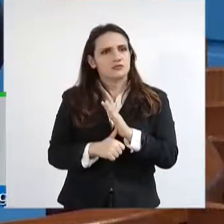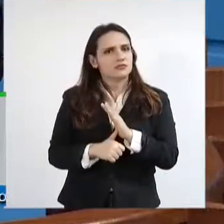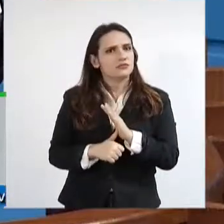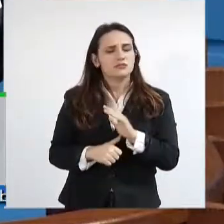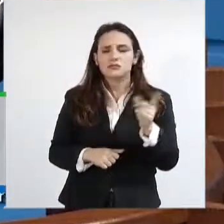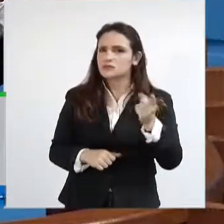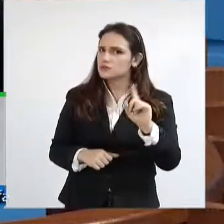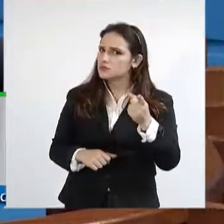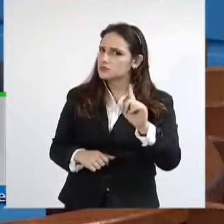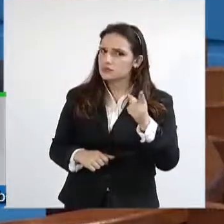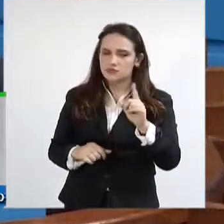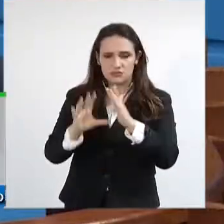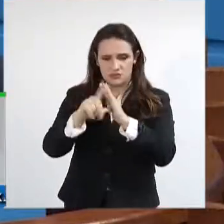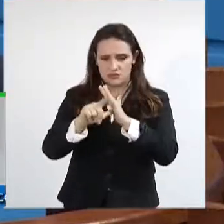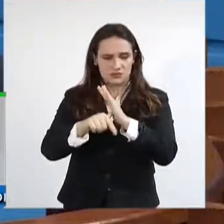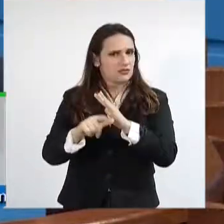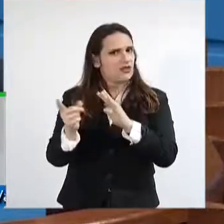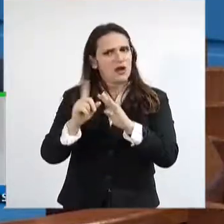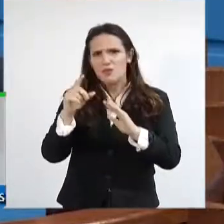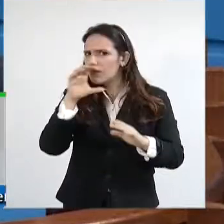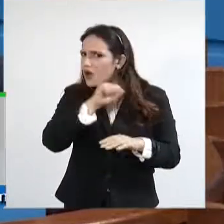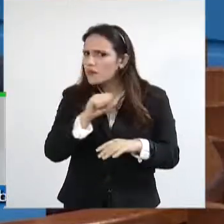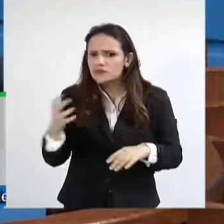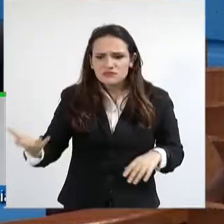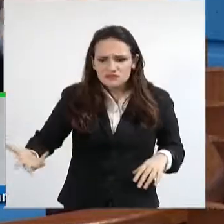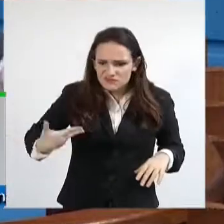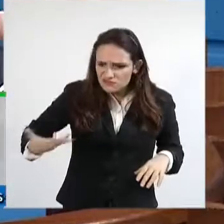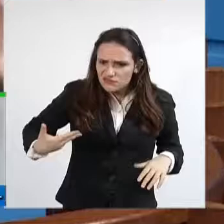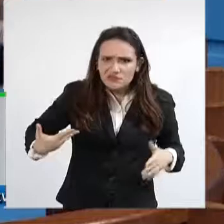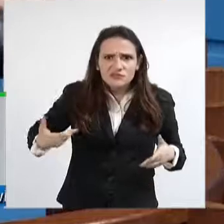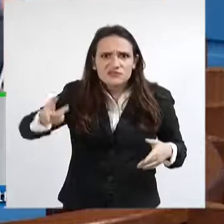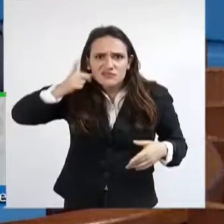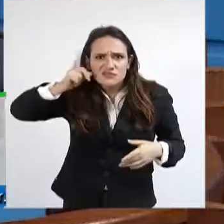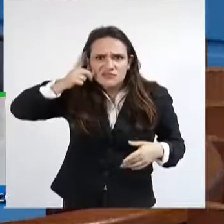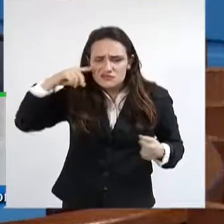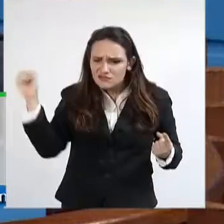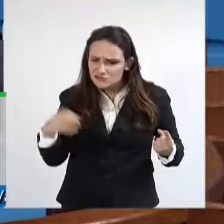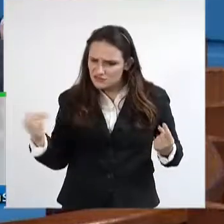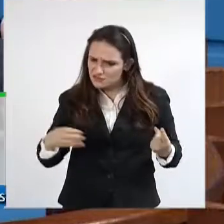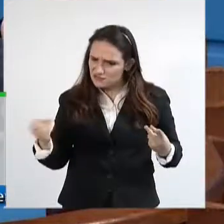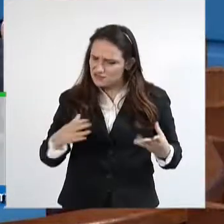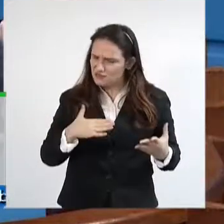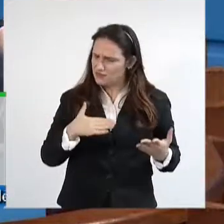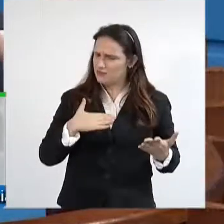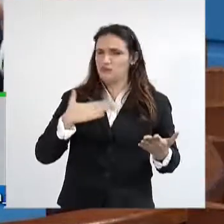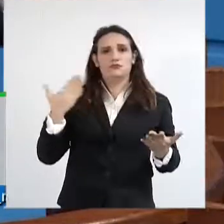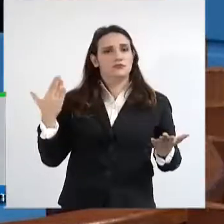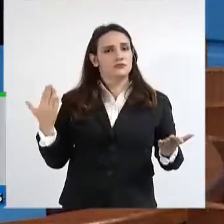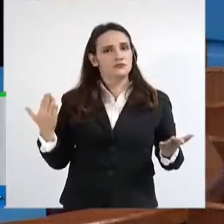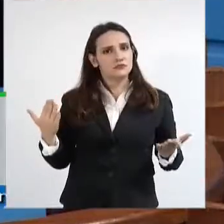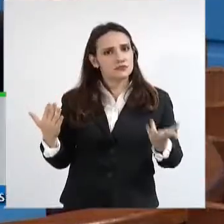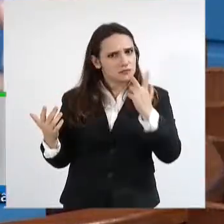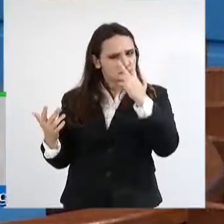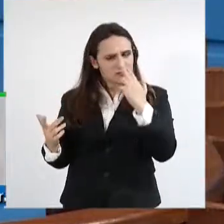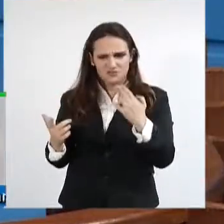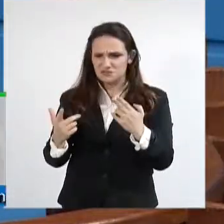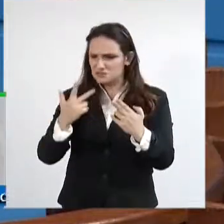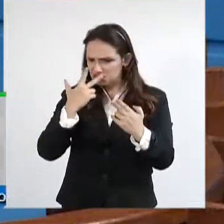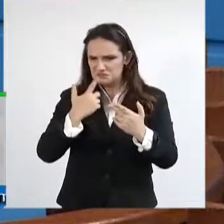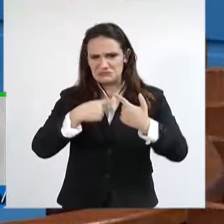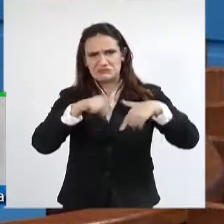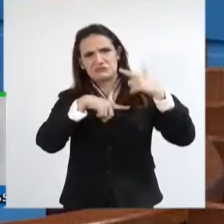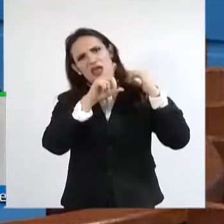numa velocidade incrível. Todo dia uma notícia que a gente está